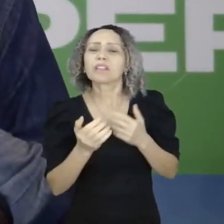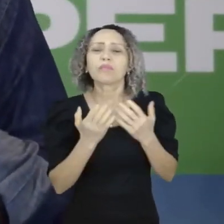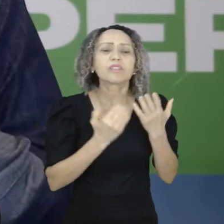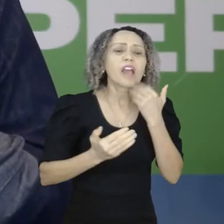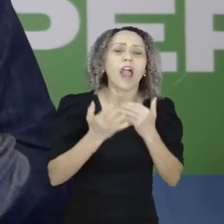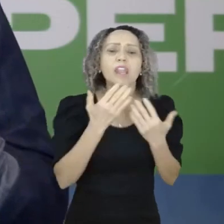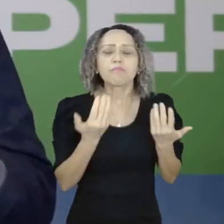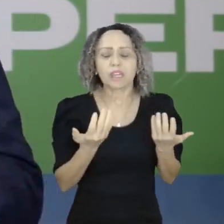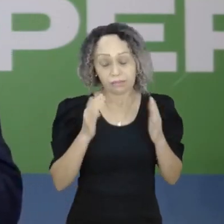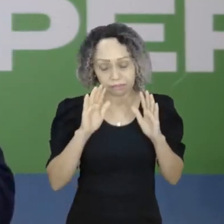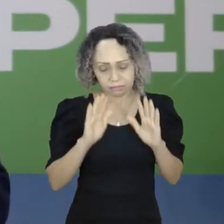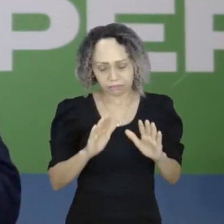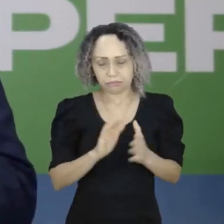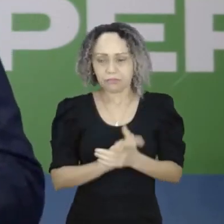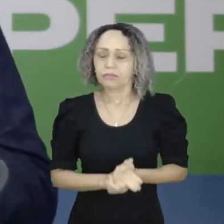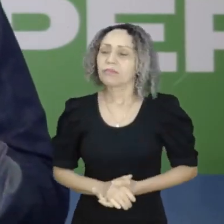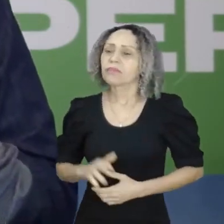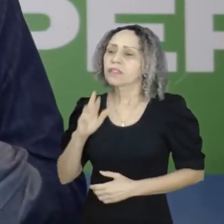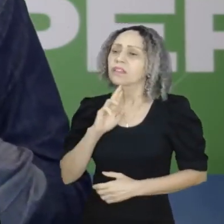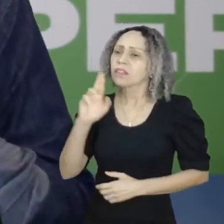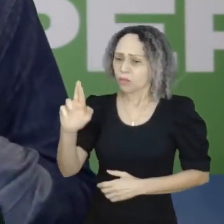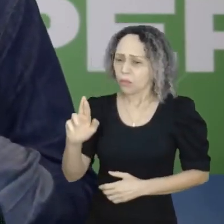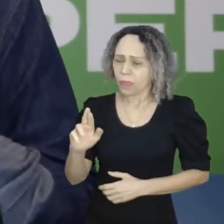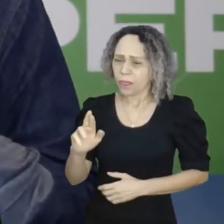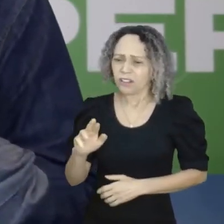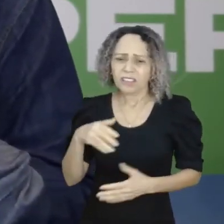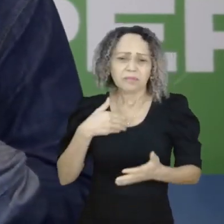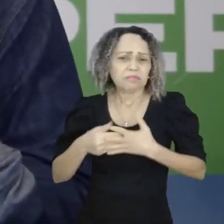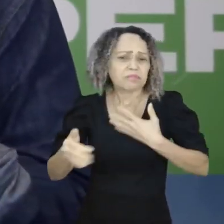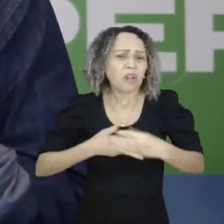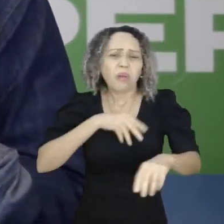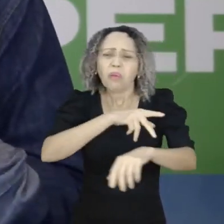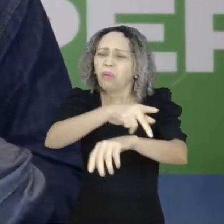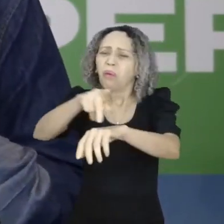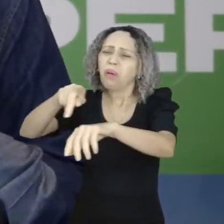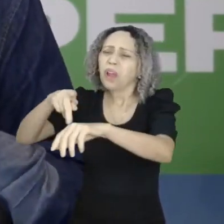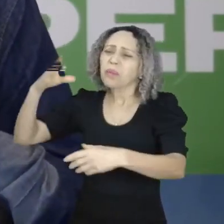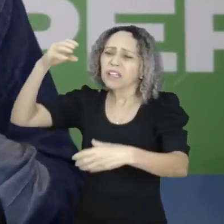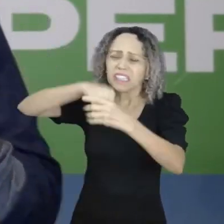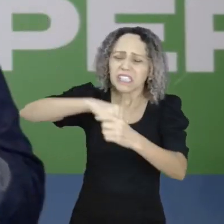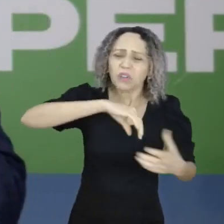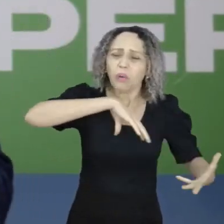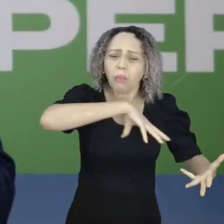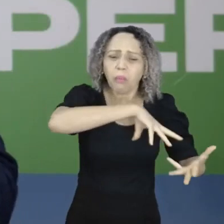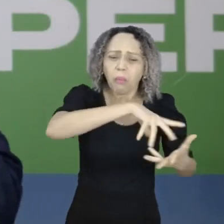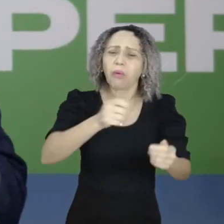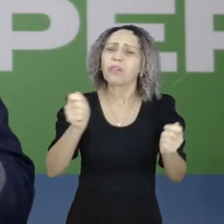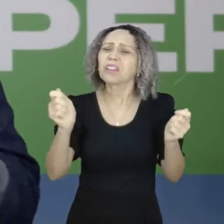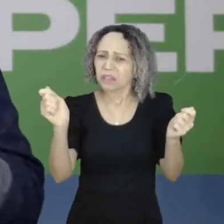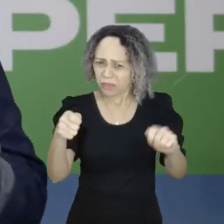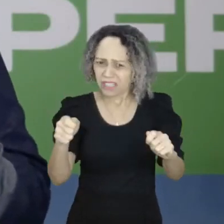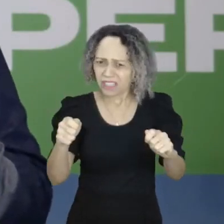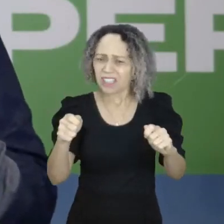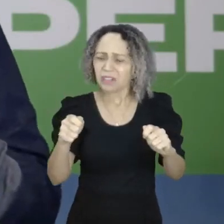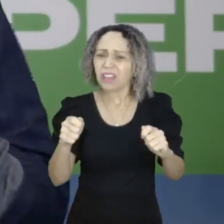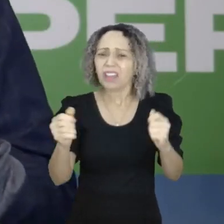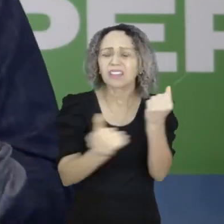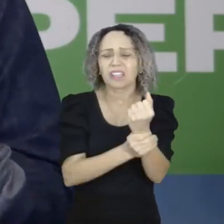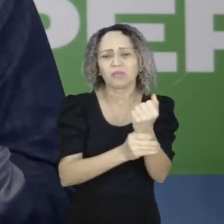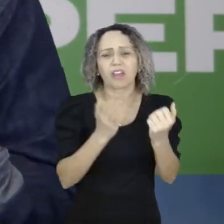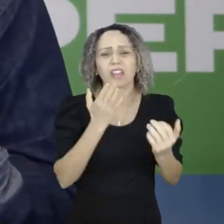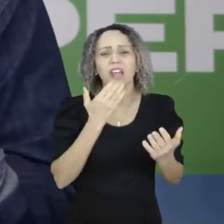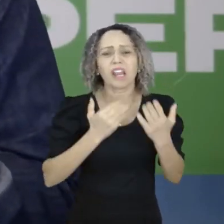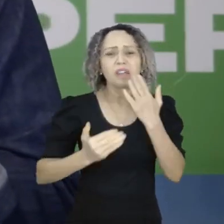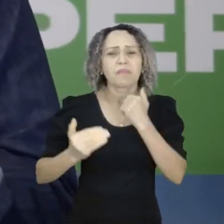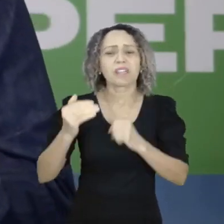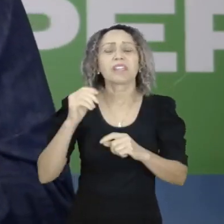mundo que queira ter um mínimo de soberania, ele tem que ter um programa de segurança alimentar. E